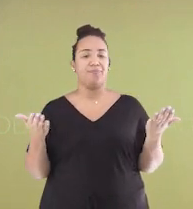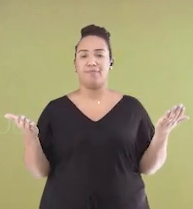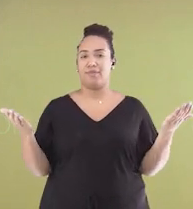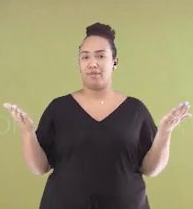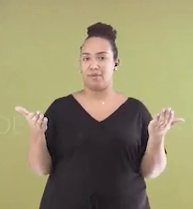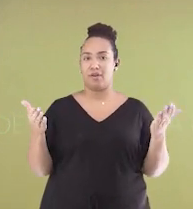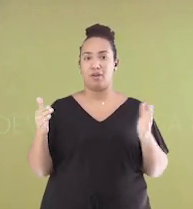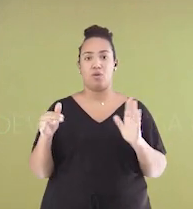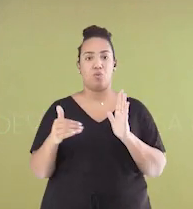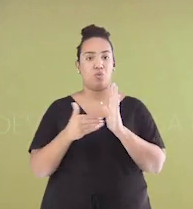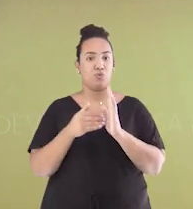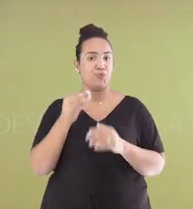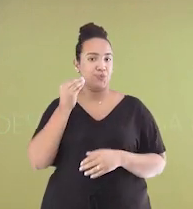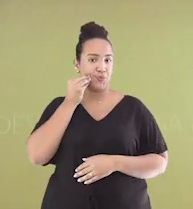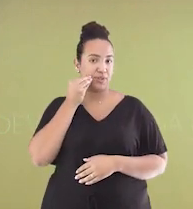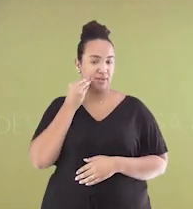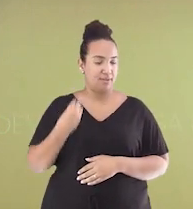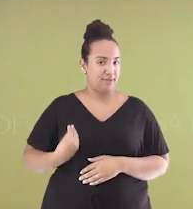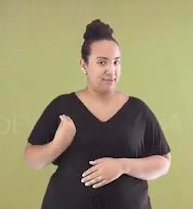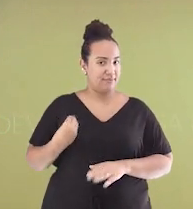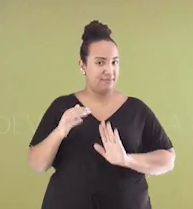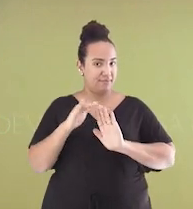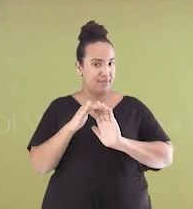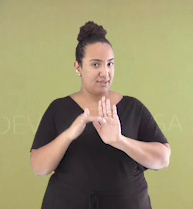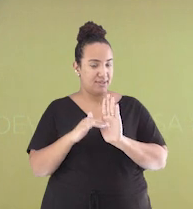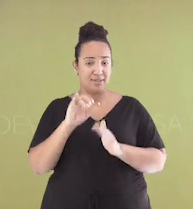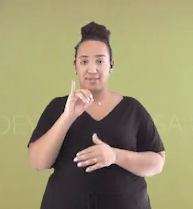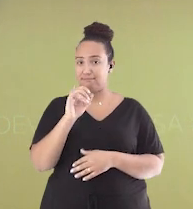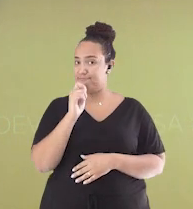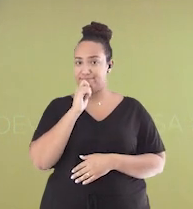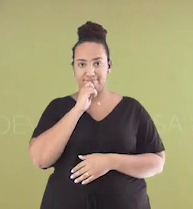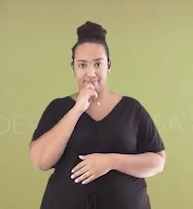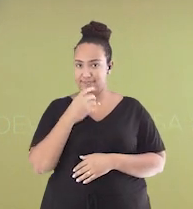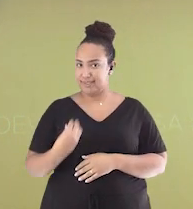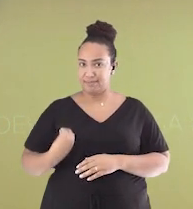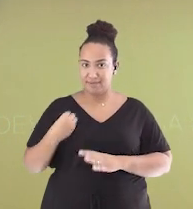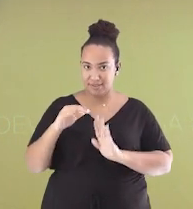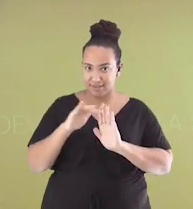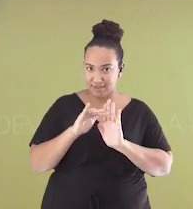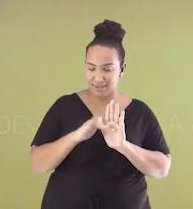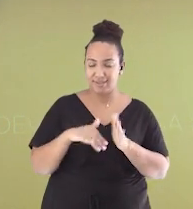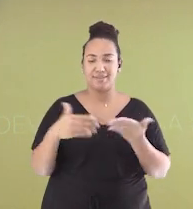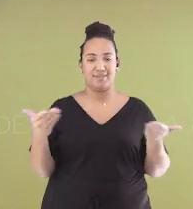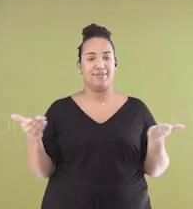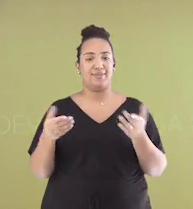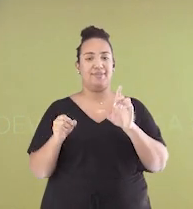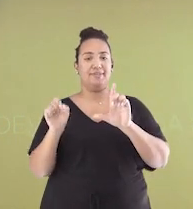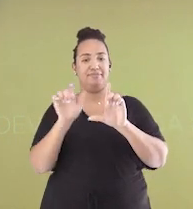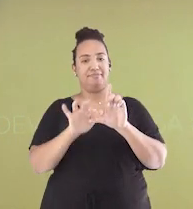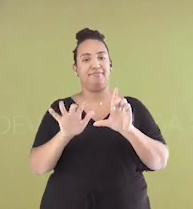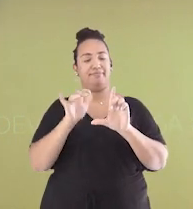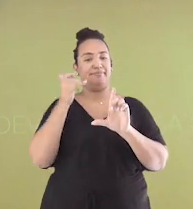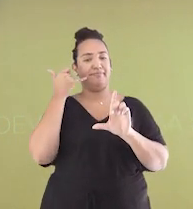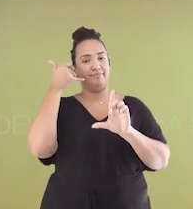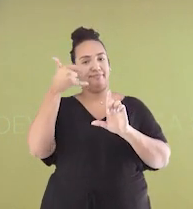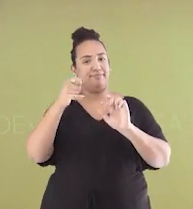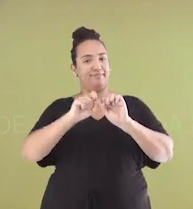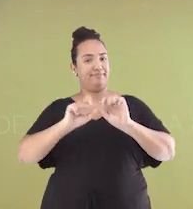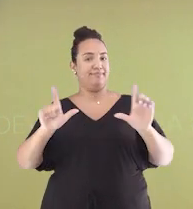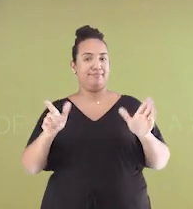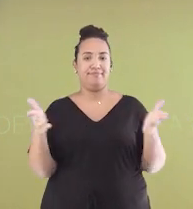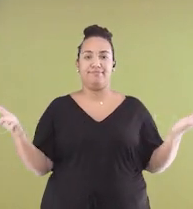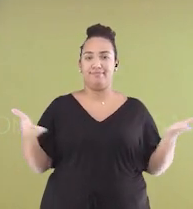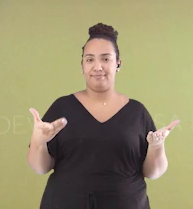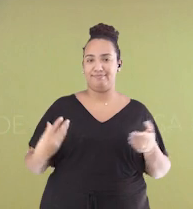Última chamada para a lista de presença. Se você ainda não marcou sua presença, aponte seu celular para o QR Code que está aparecendo aí na